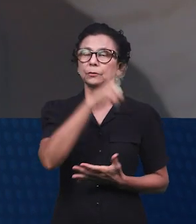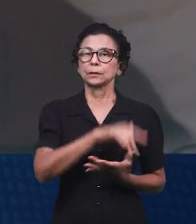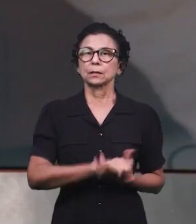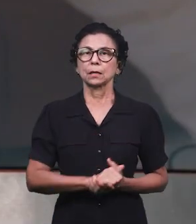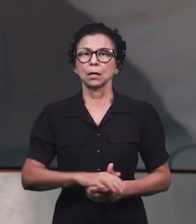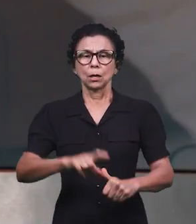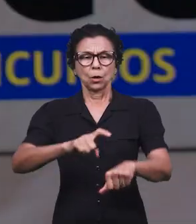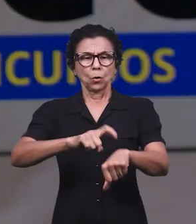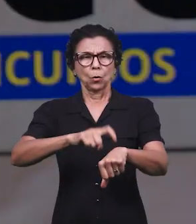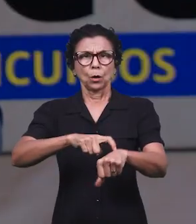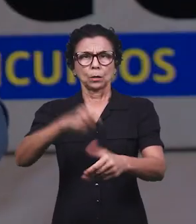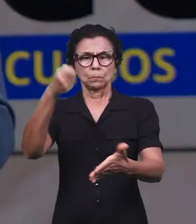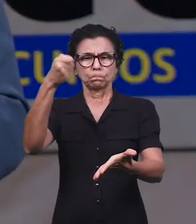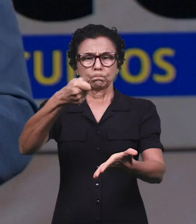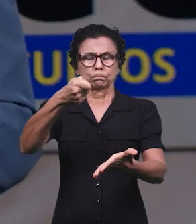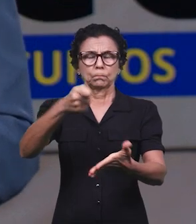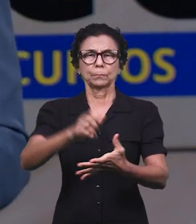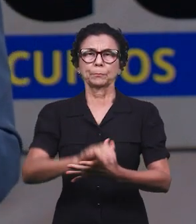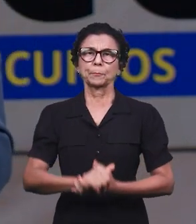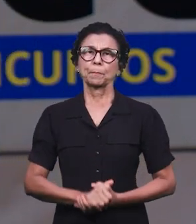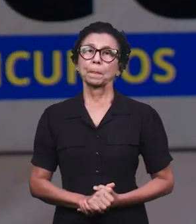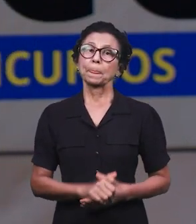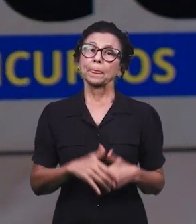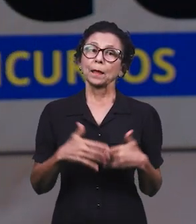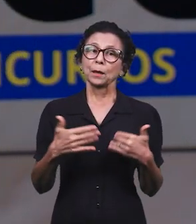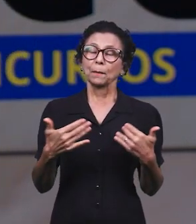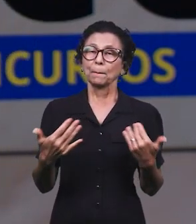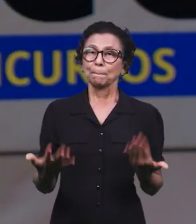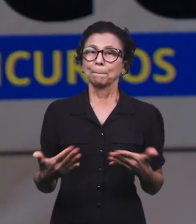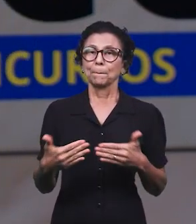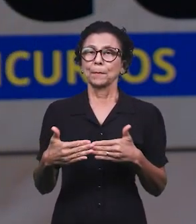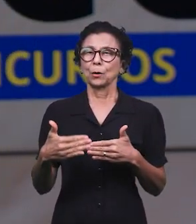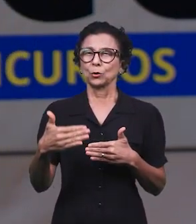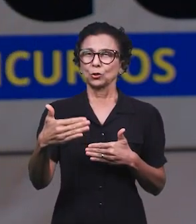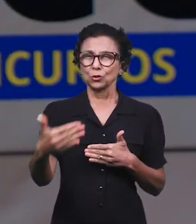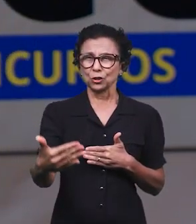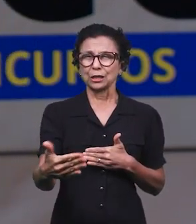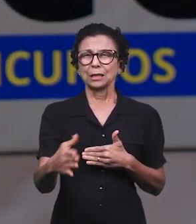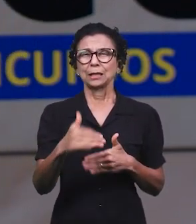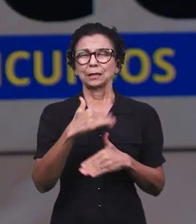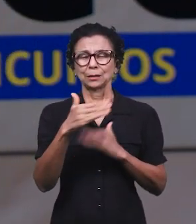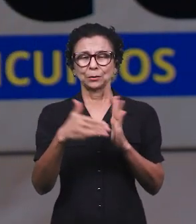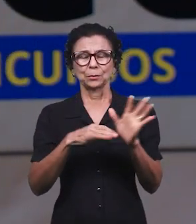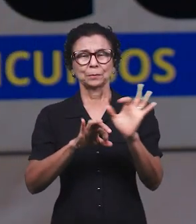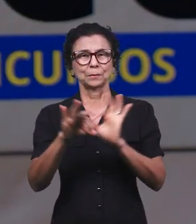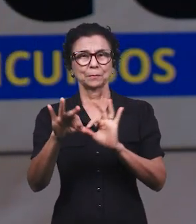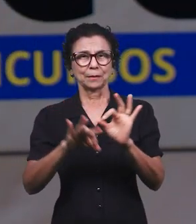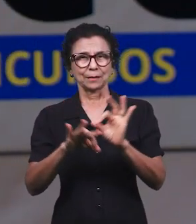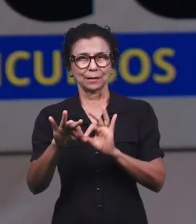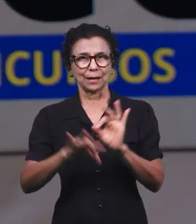Ao mesmo tempo que é uma vantagem a gente ter ali a rotina determinada para algumas pessoas que